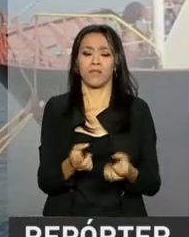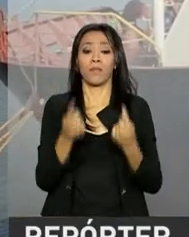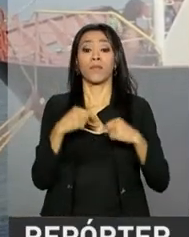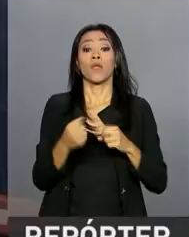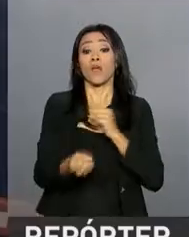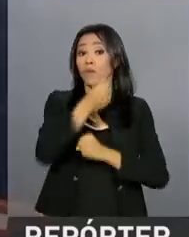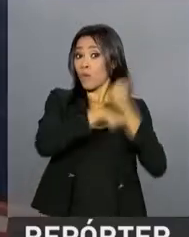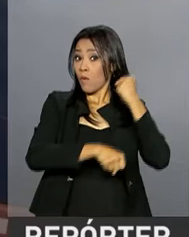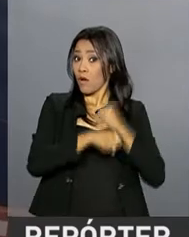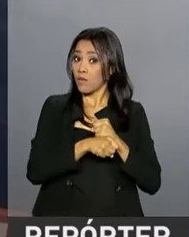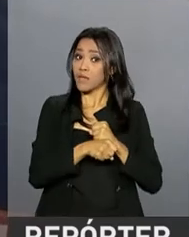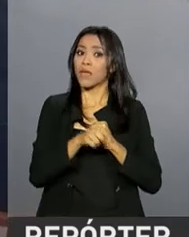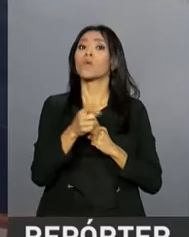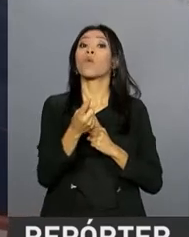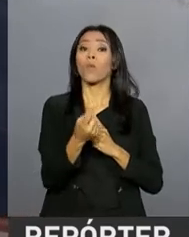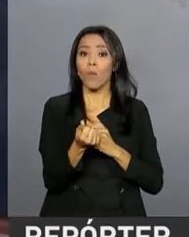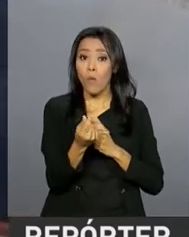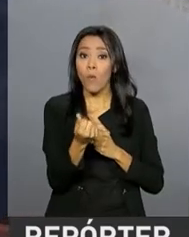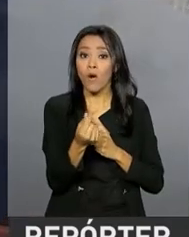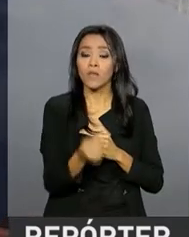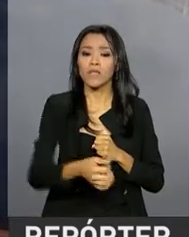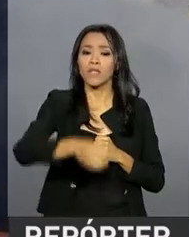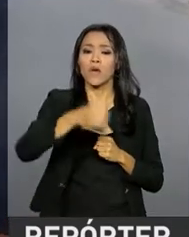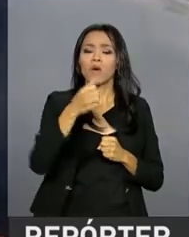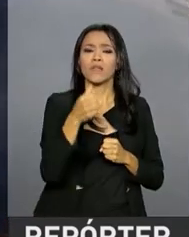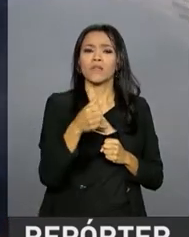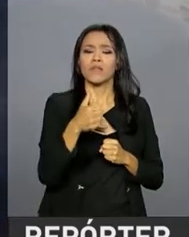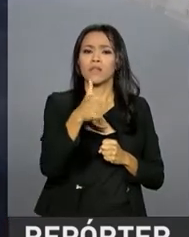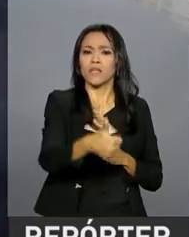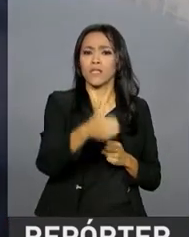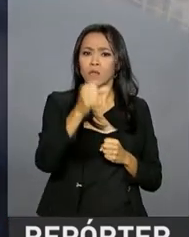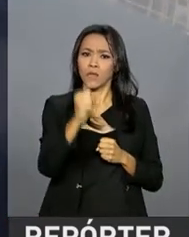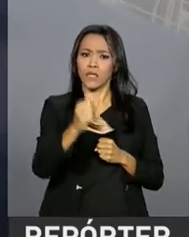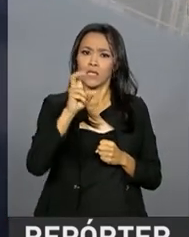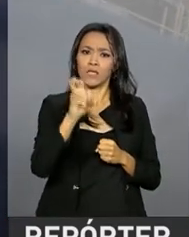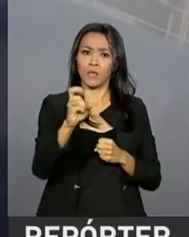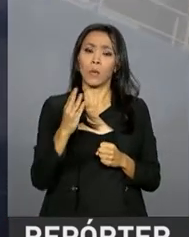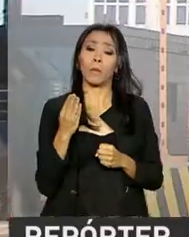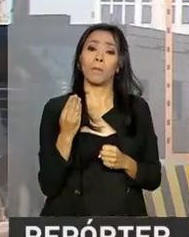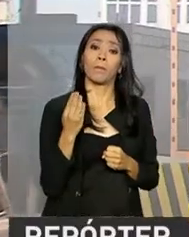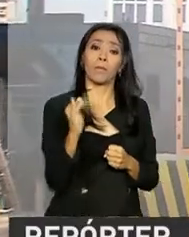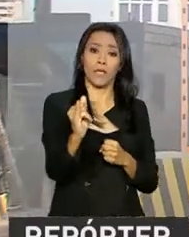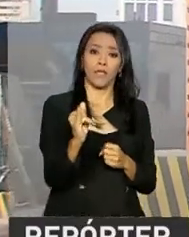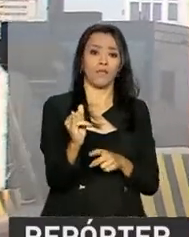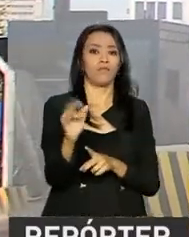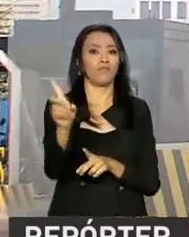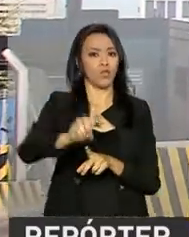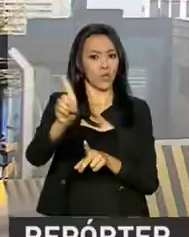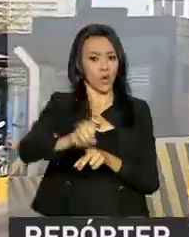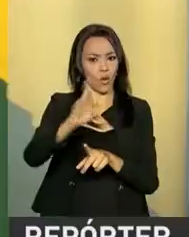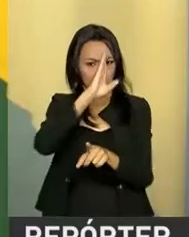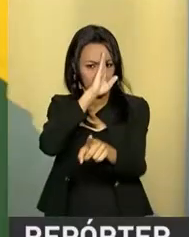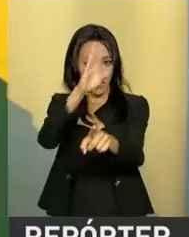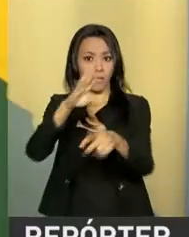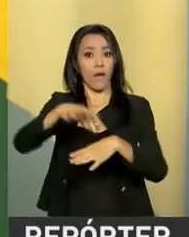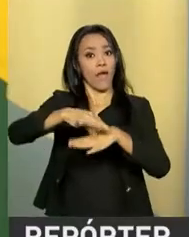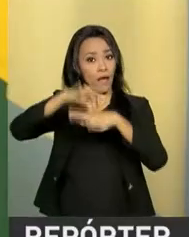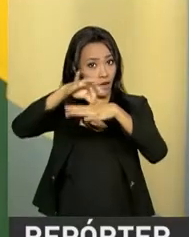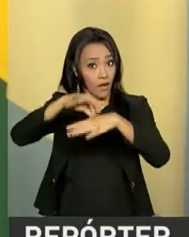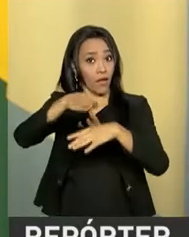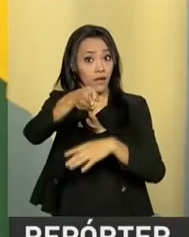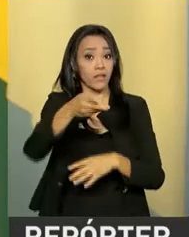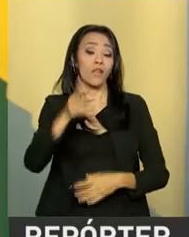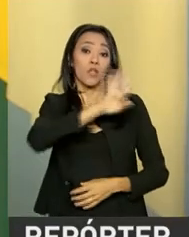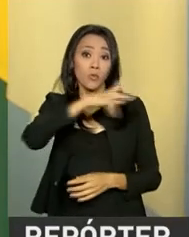exterior chegaram a 185 bilhões de dólares. Um dos principais produtos é a carne. E o presidente Michel